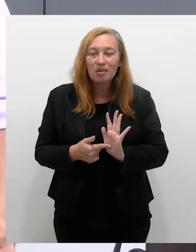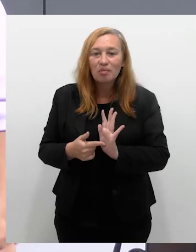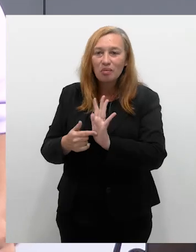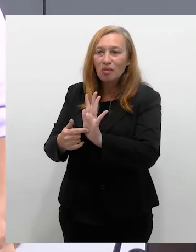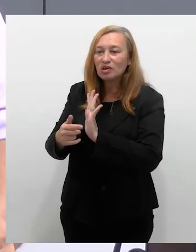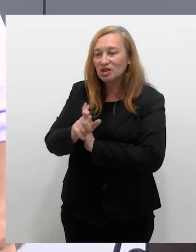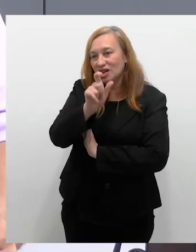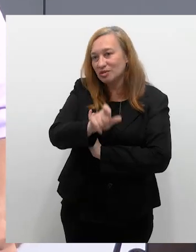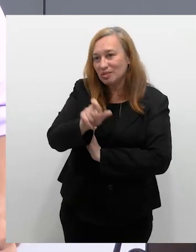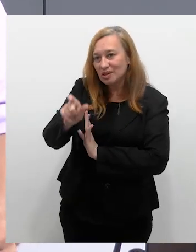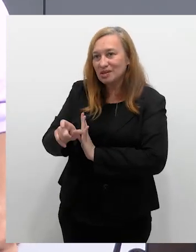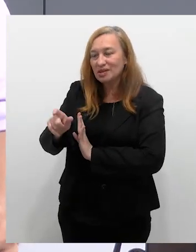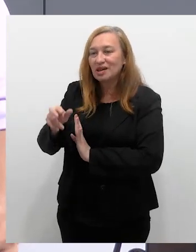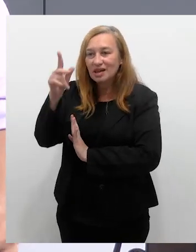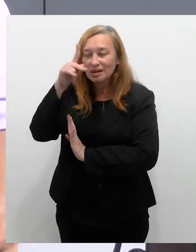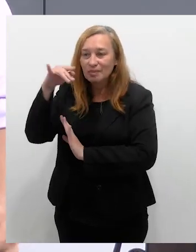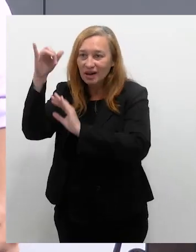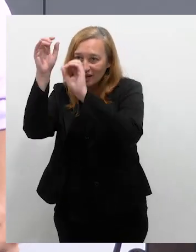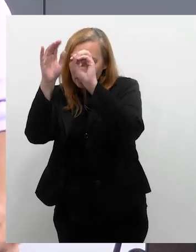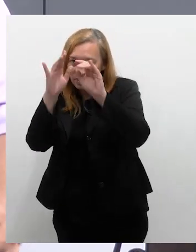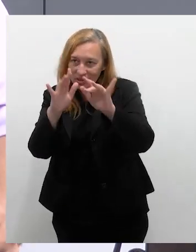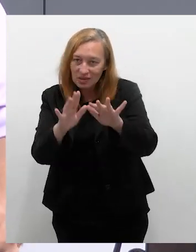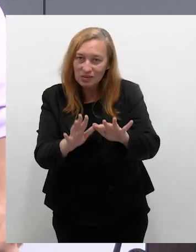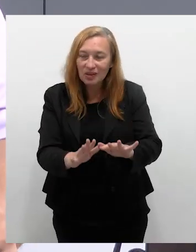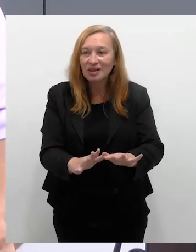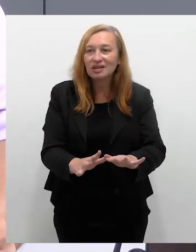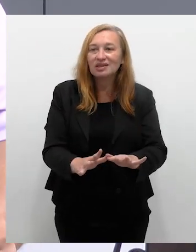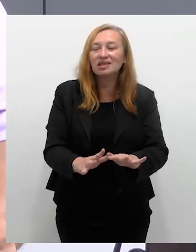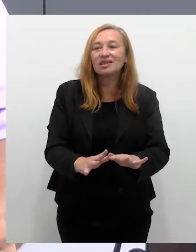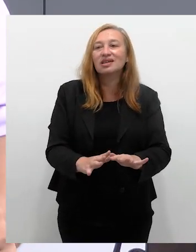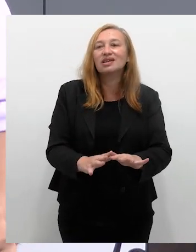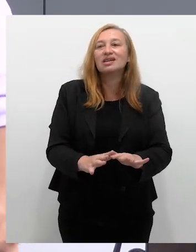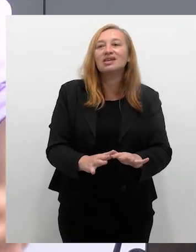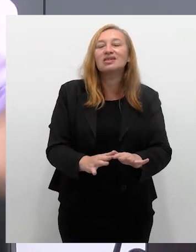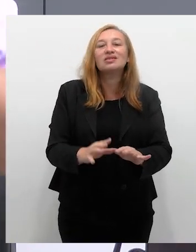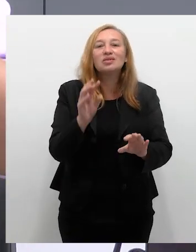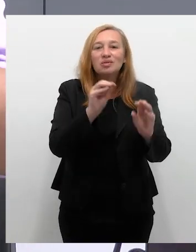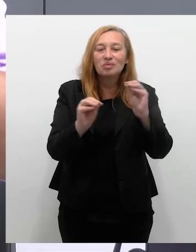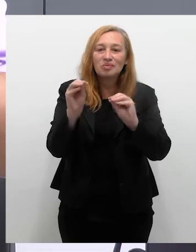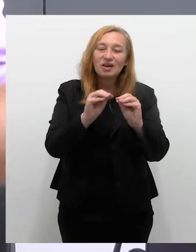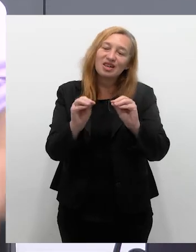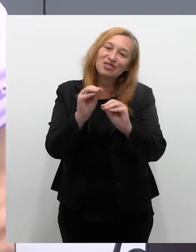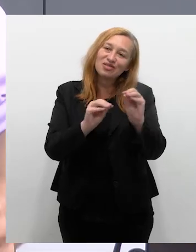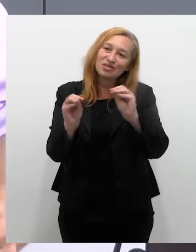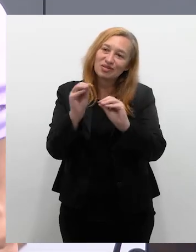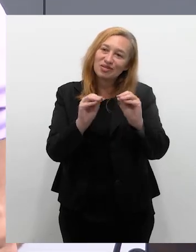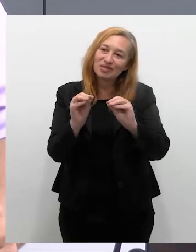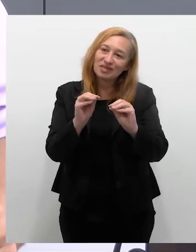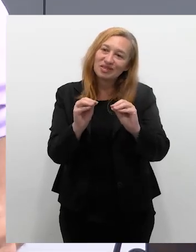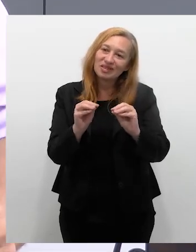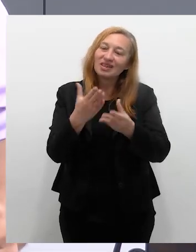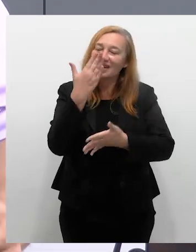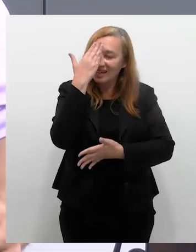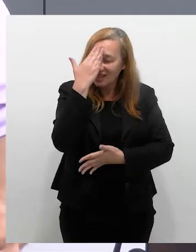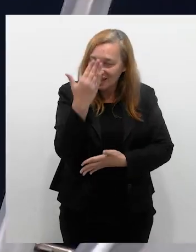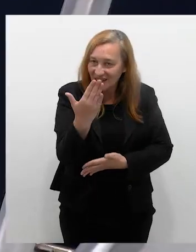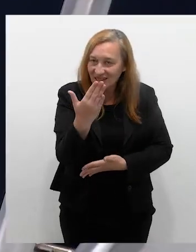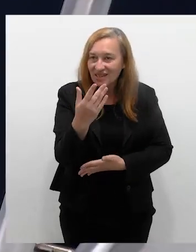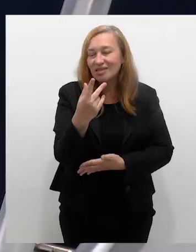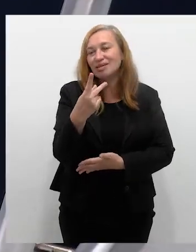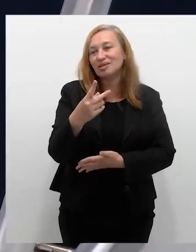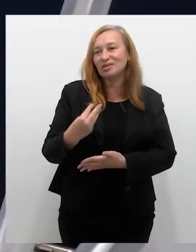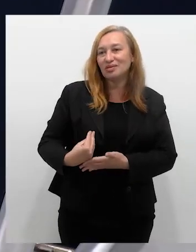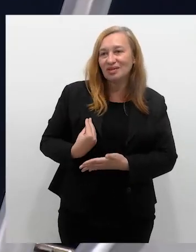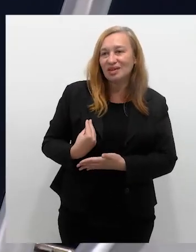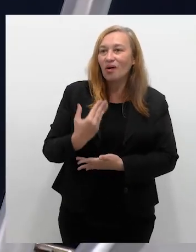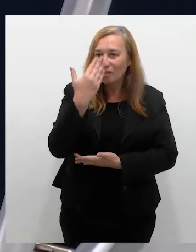você manda para o universo, é que Papai do Céu vem te mandando de volta. Quero te deixar aqui um beijo no coração, muita gratidão por